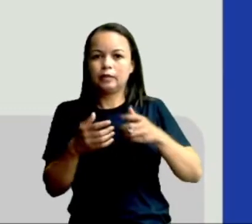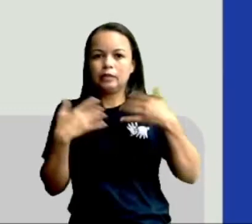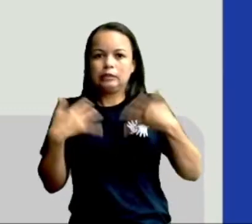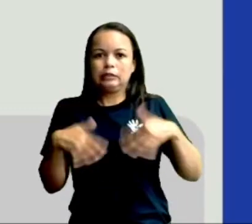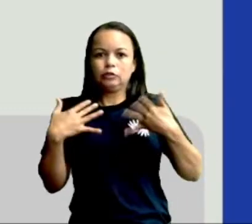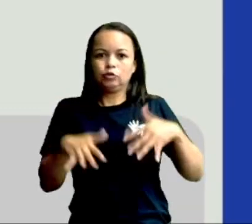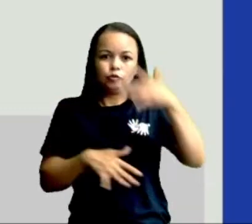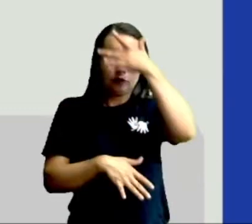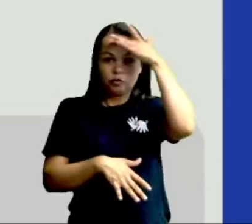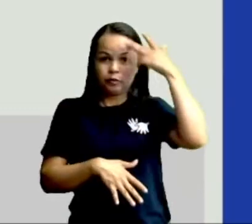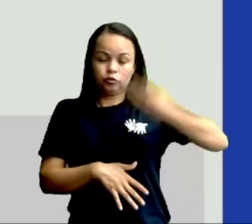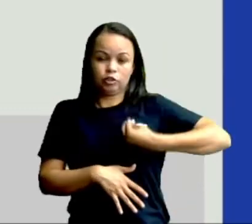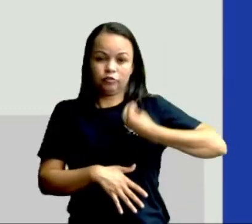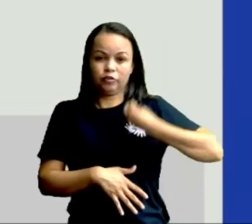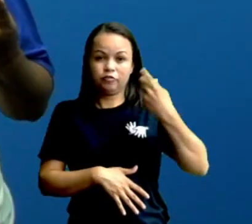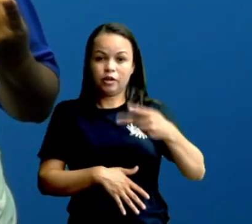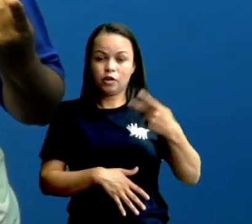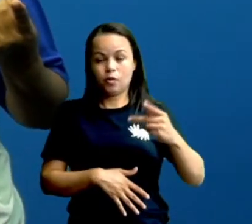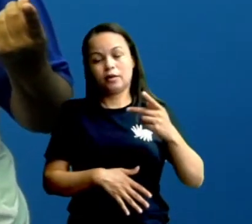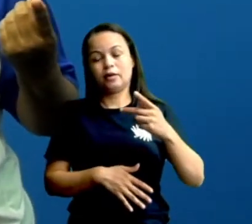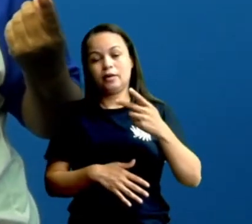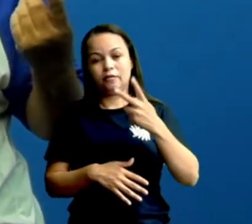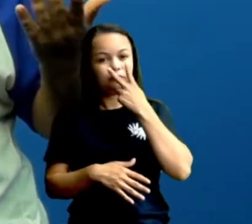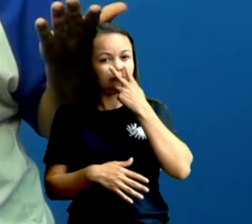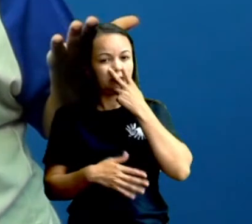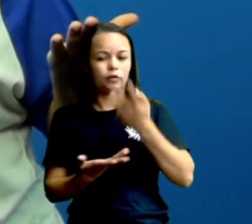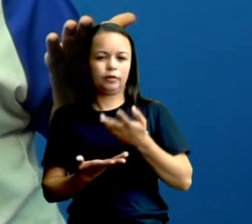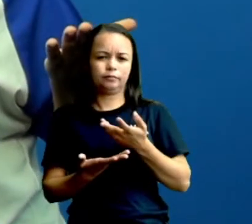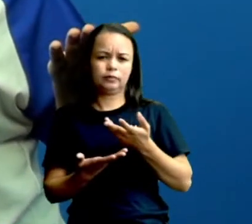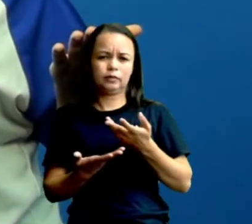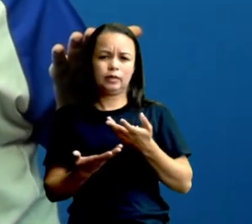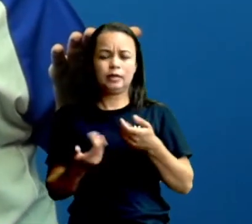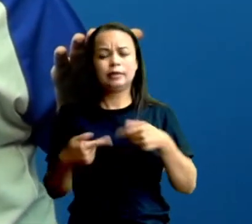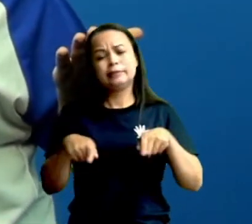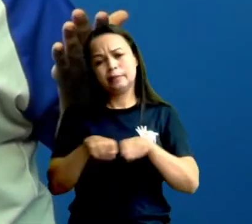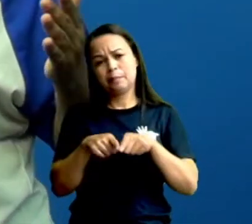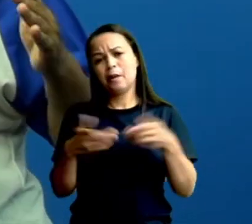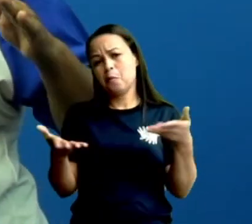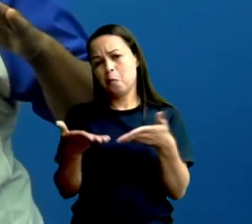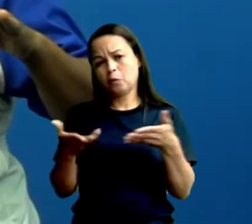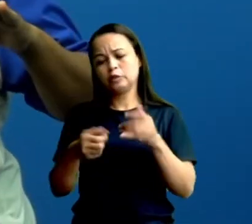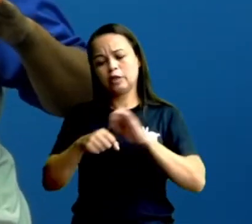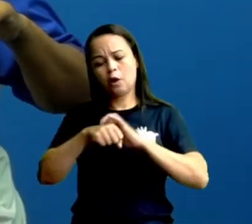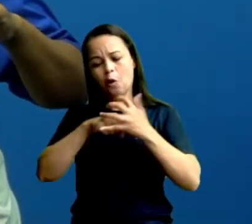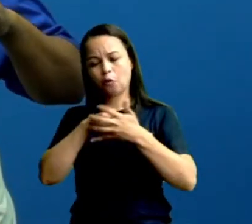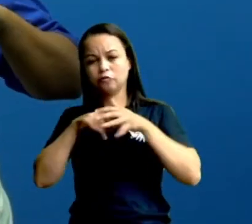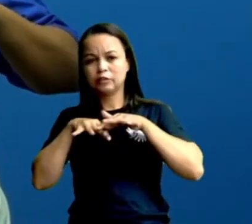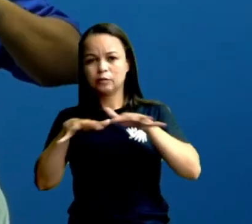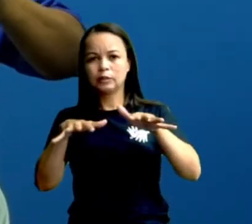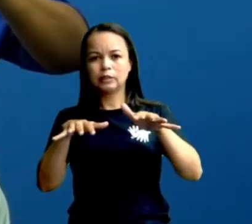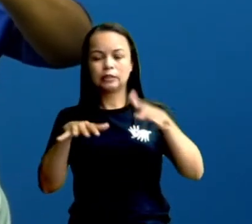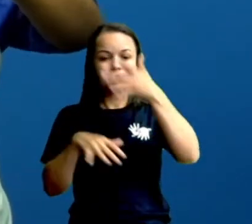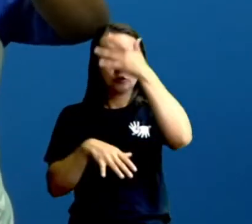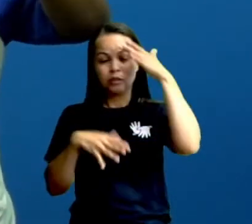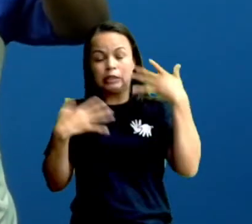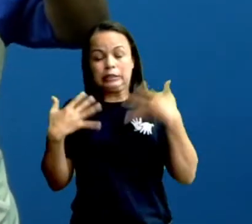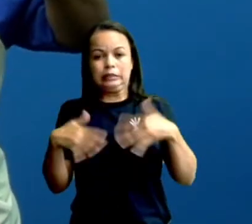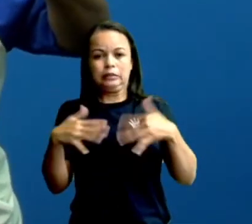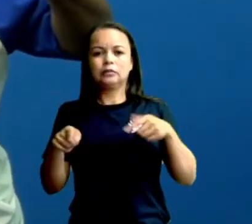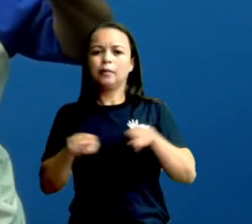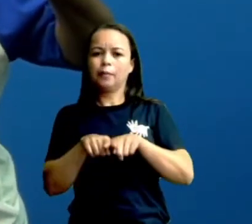né, como hoje em dia, tá certo? Olha, a Covid-19, que aí a gente sabe que que é